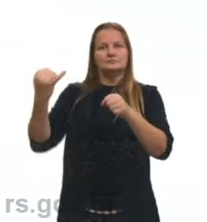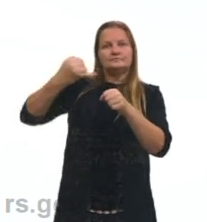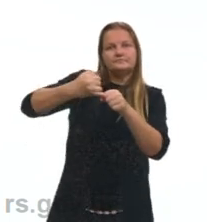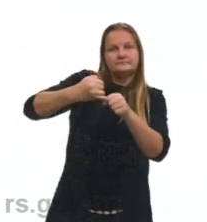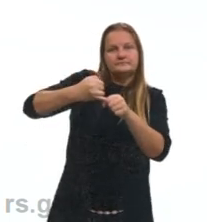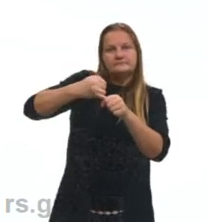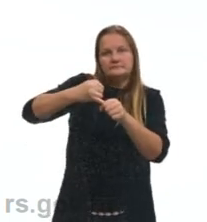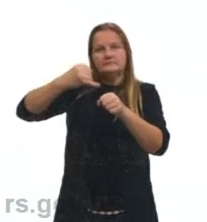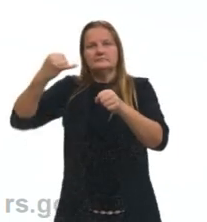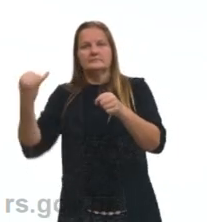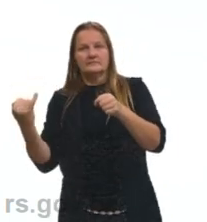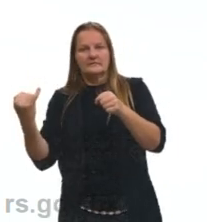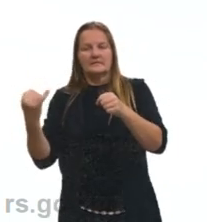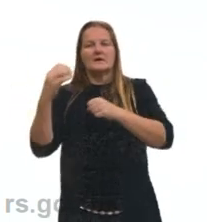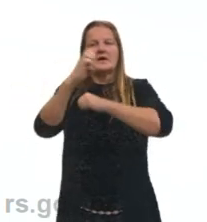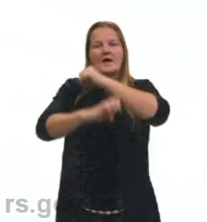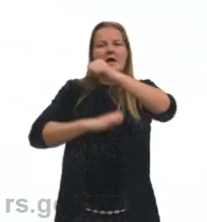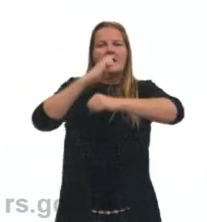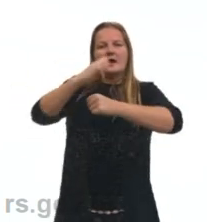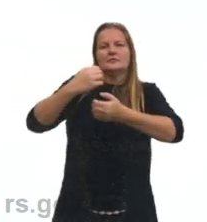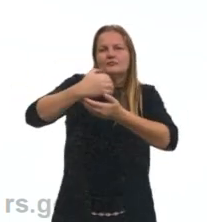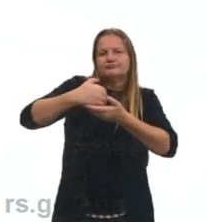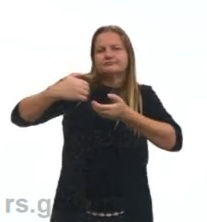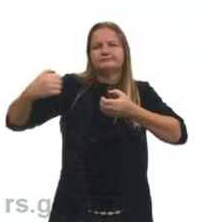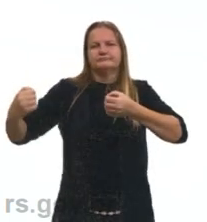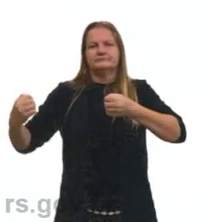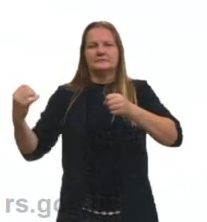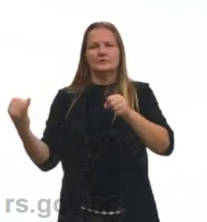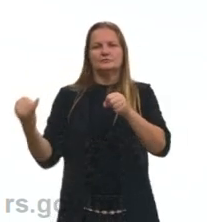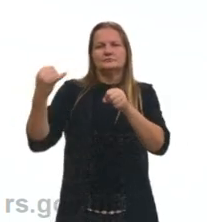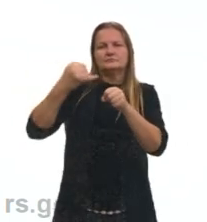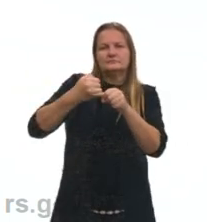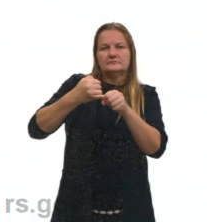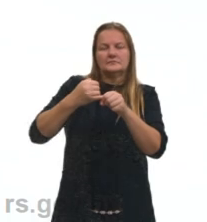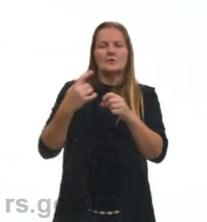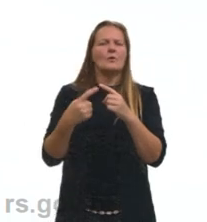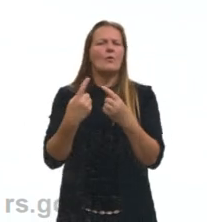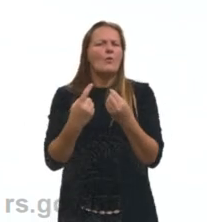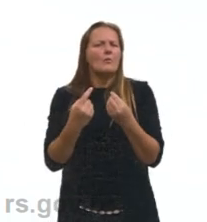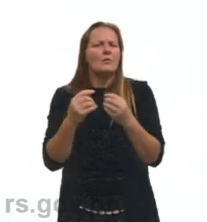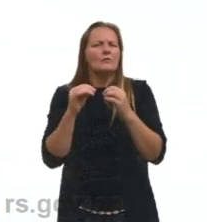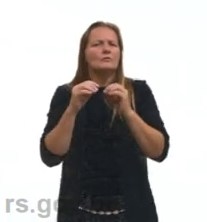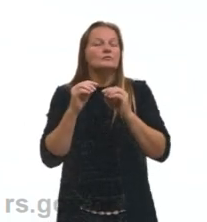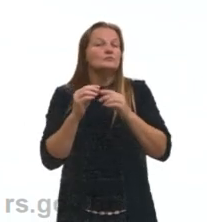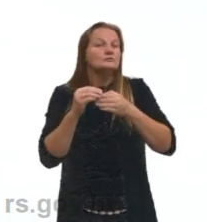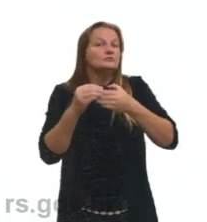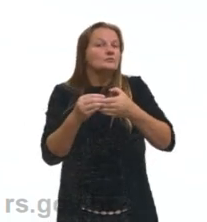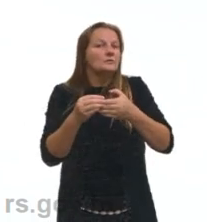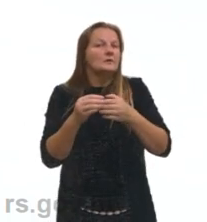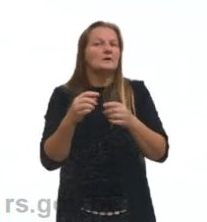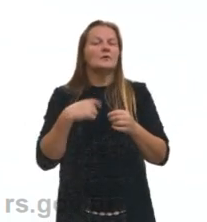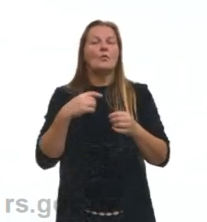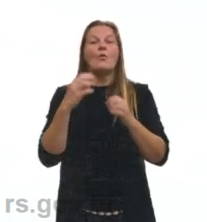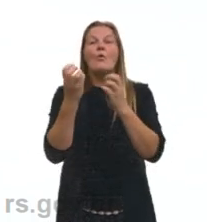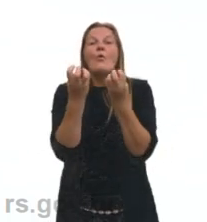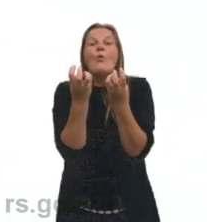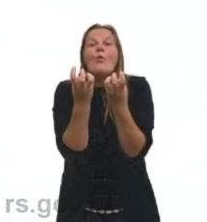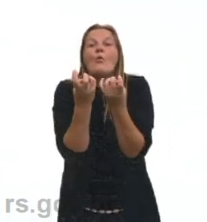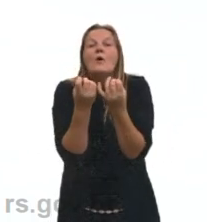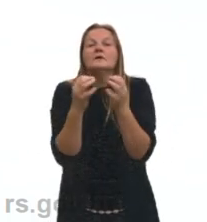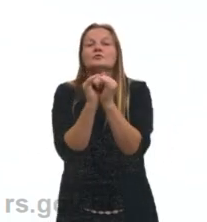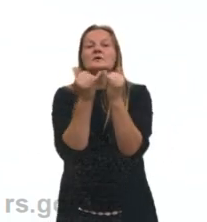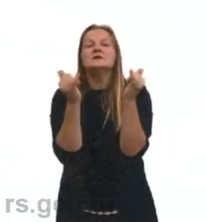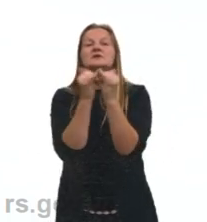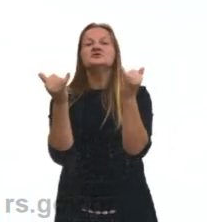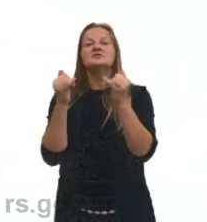aqui seria retirar um elétron de um ano um indica a quantidade energia liberada no